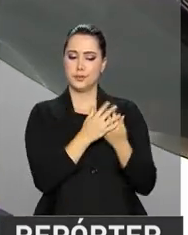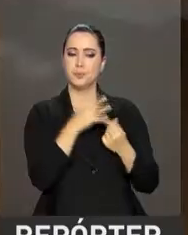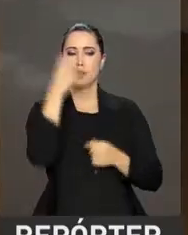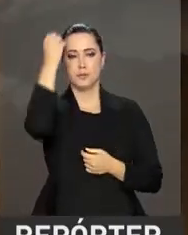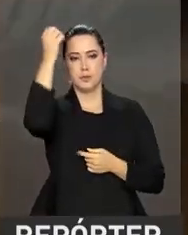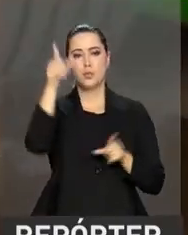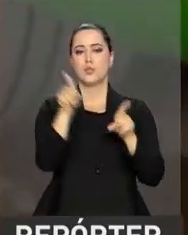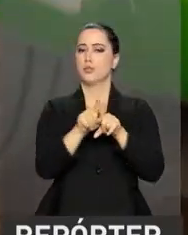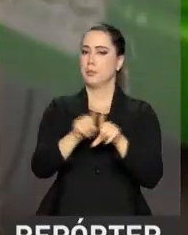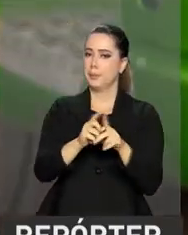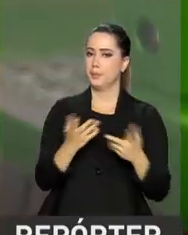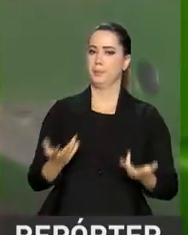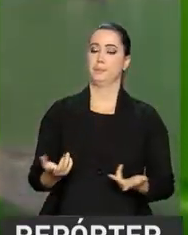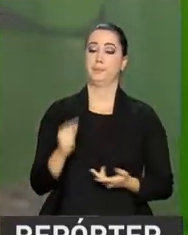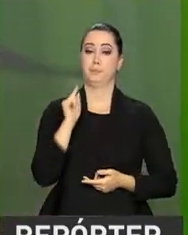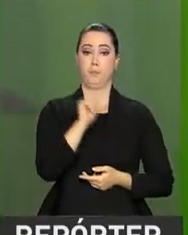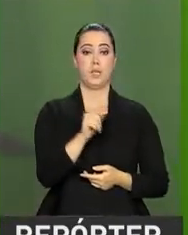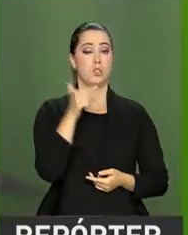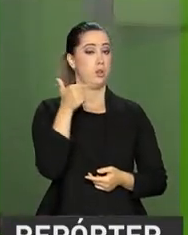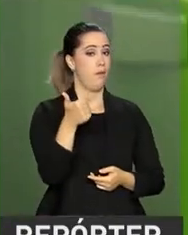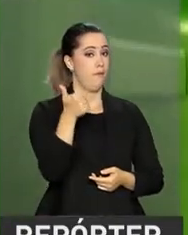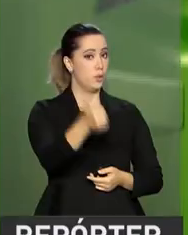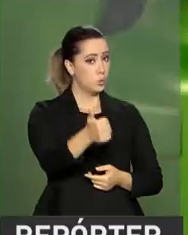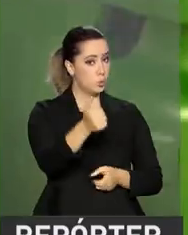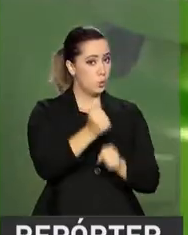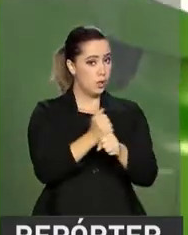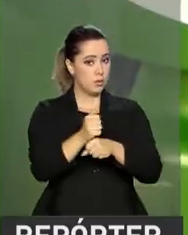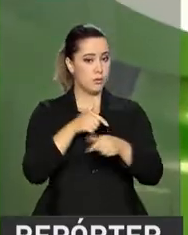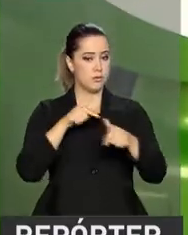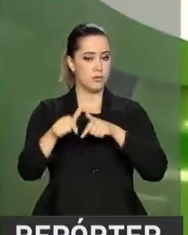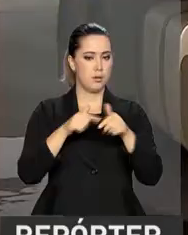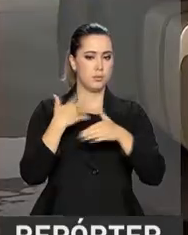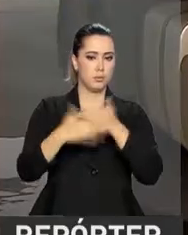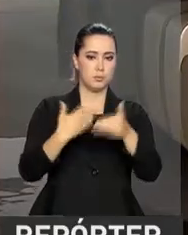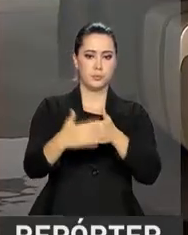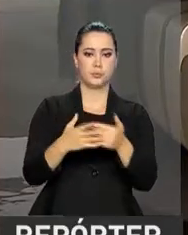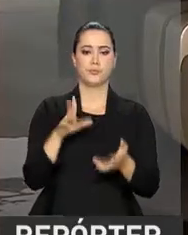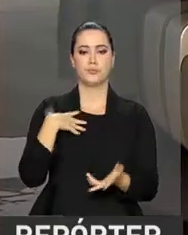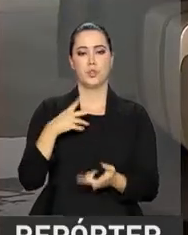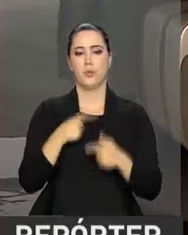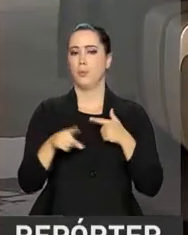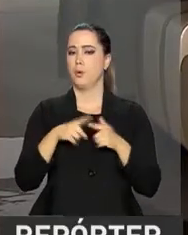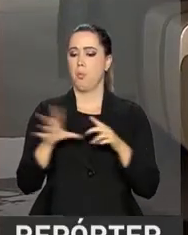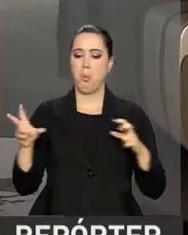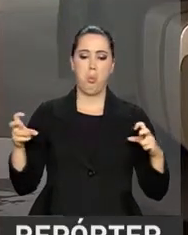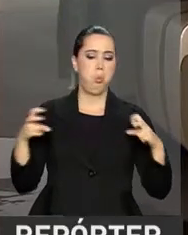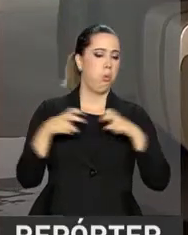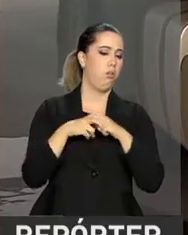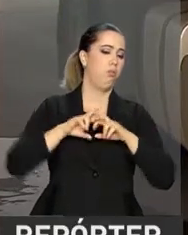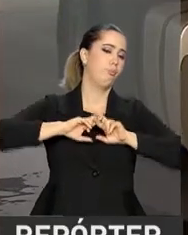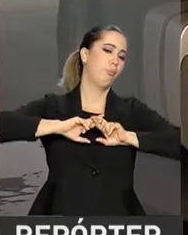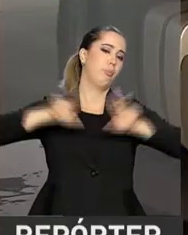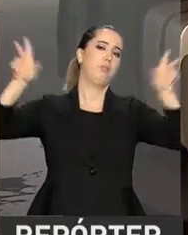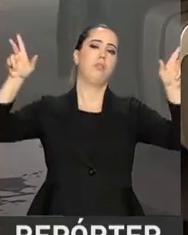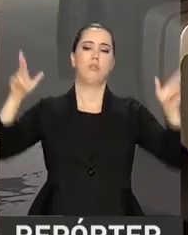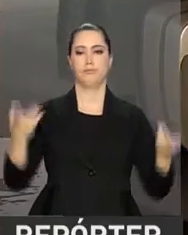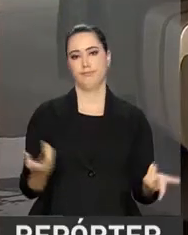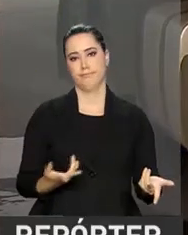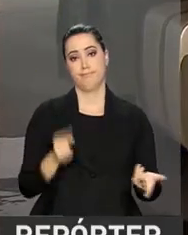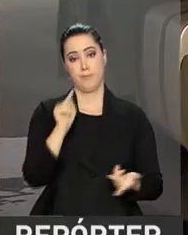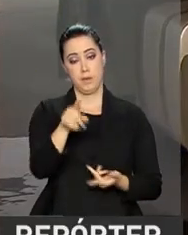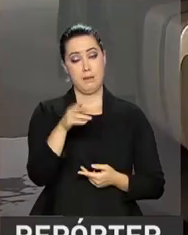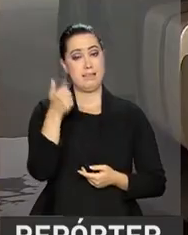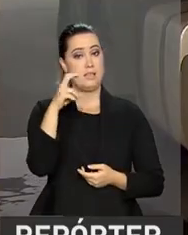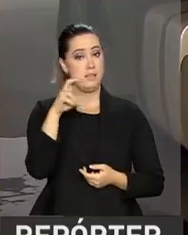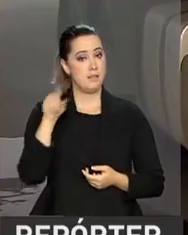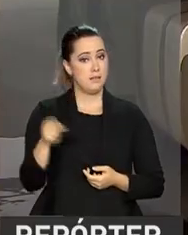também com 21 anos na boléia de um caminhão moisés já viu de tudo acidente então nem se fala ele roda cerca de